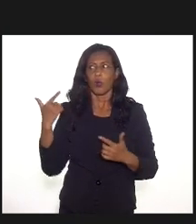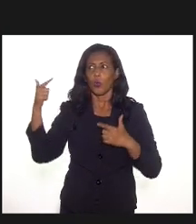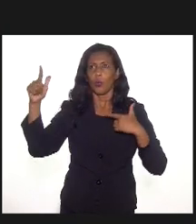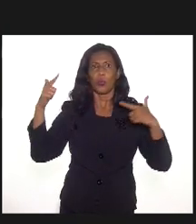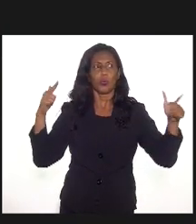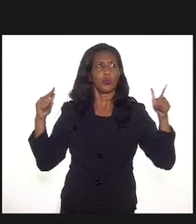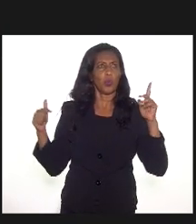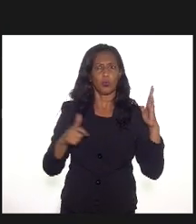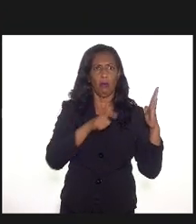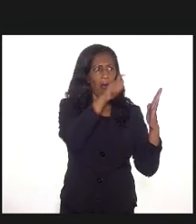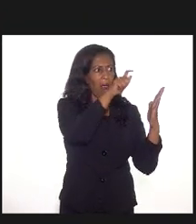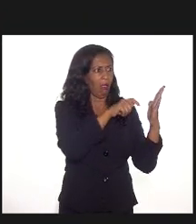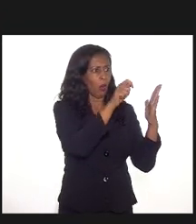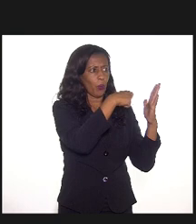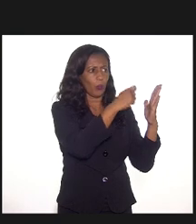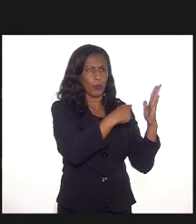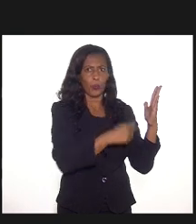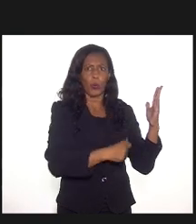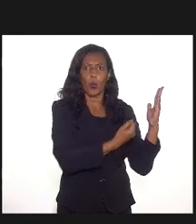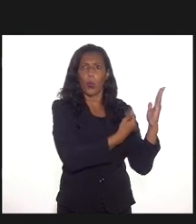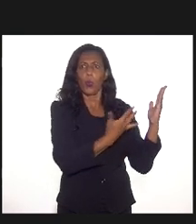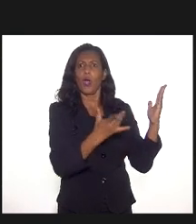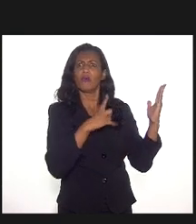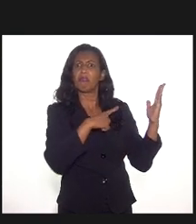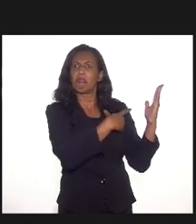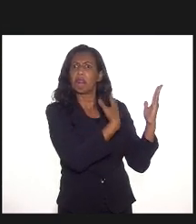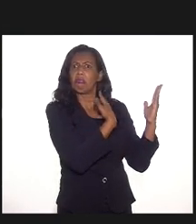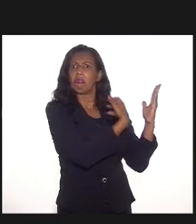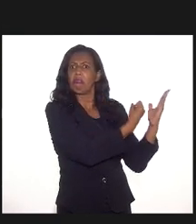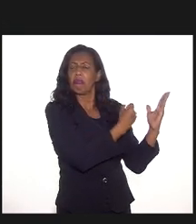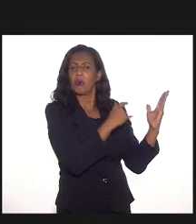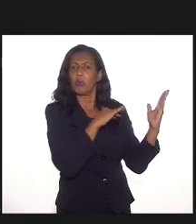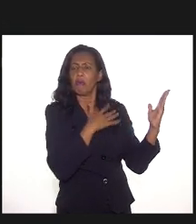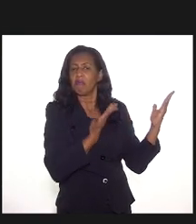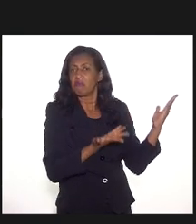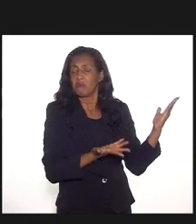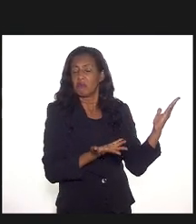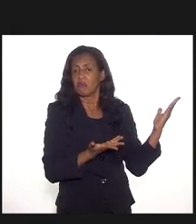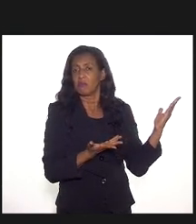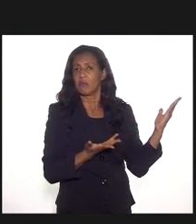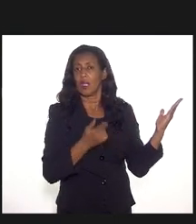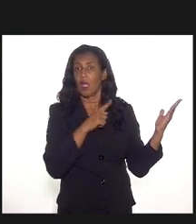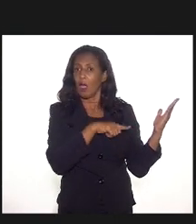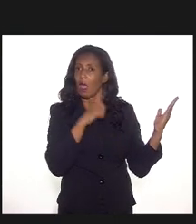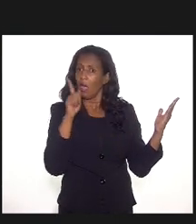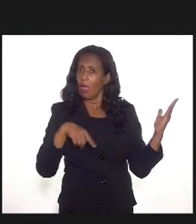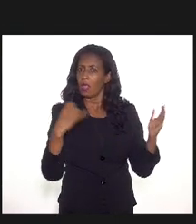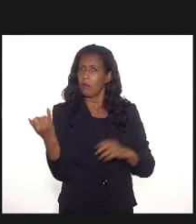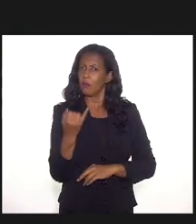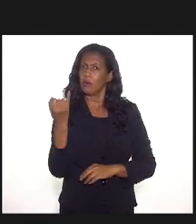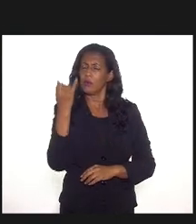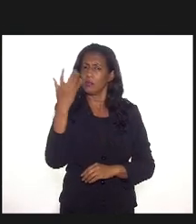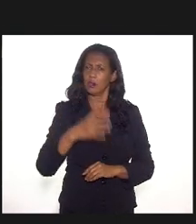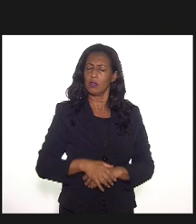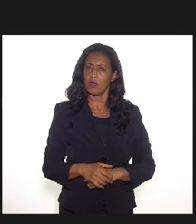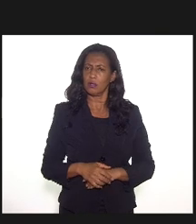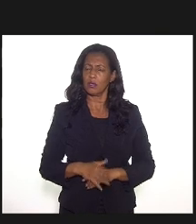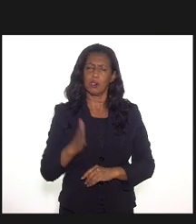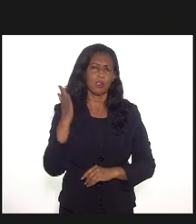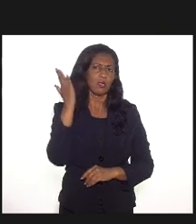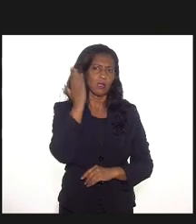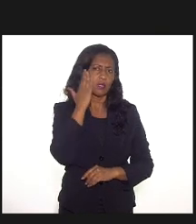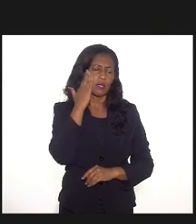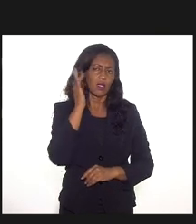preciso sob o ponto de vista da contaminação. Isso é importante para medidas